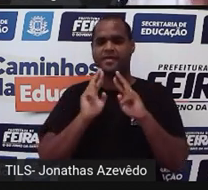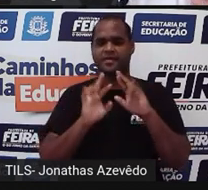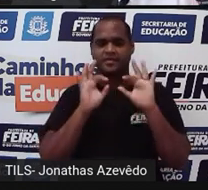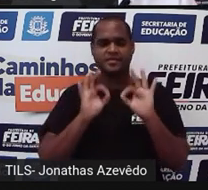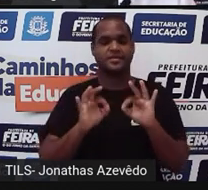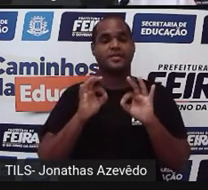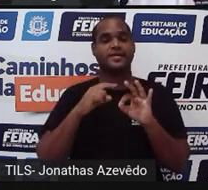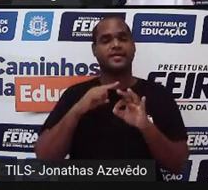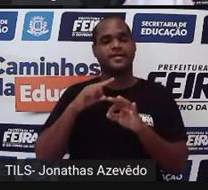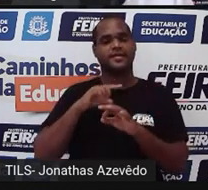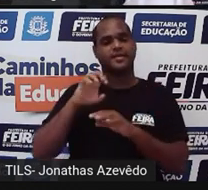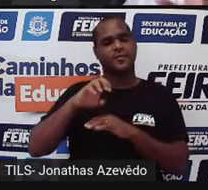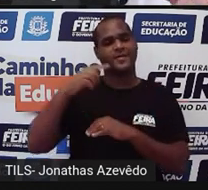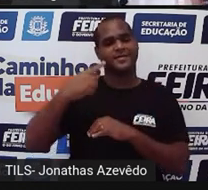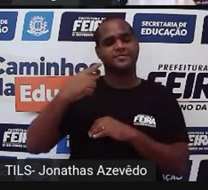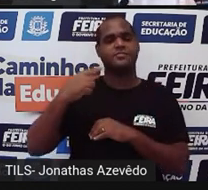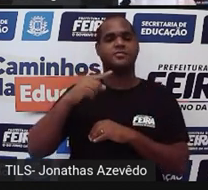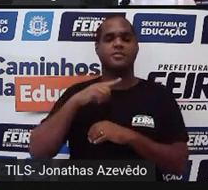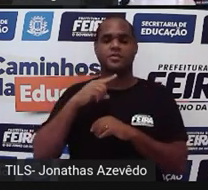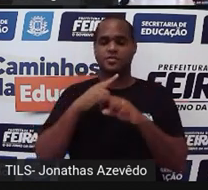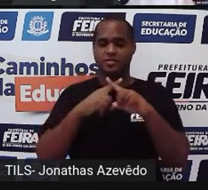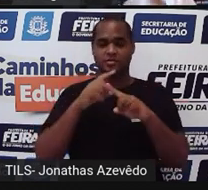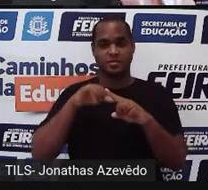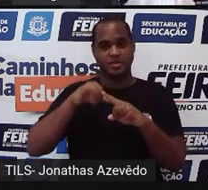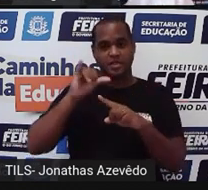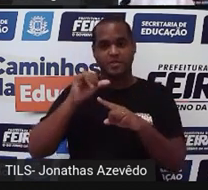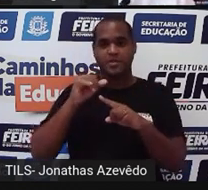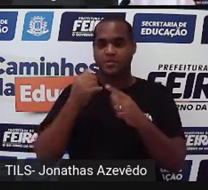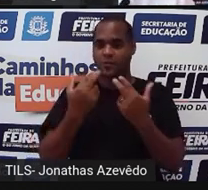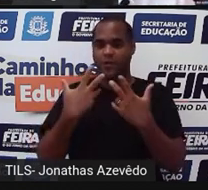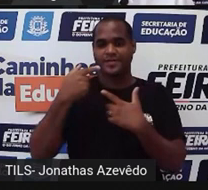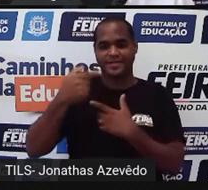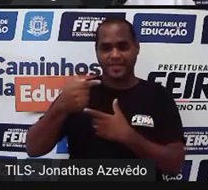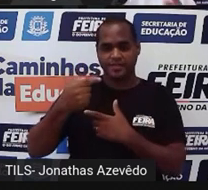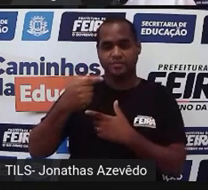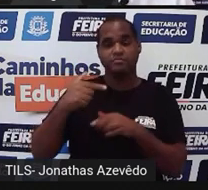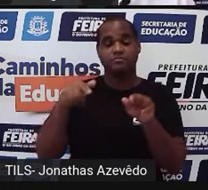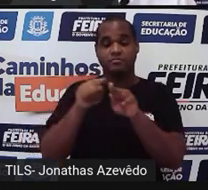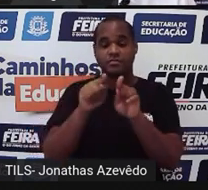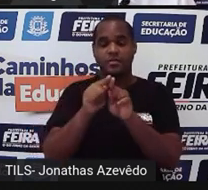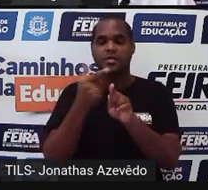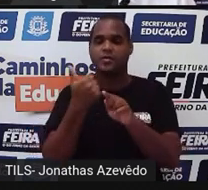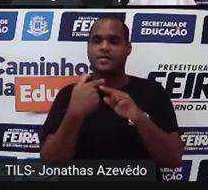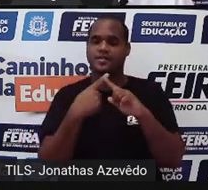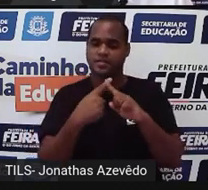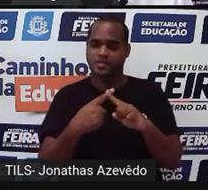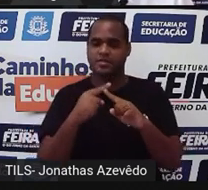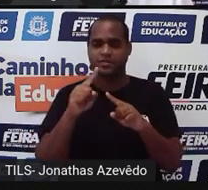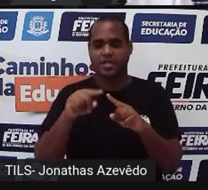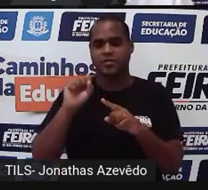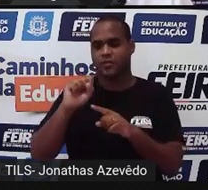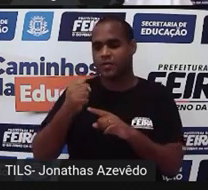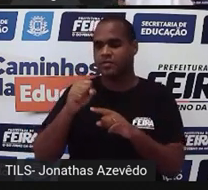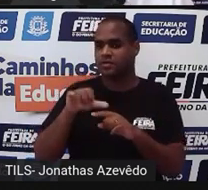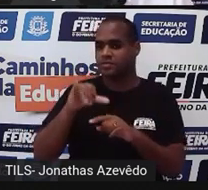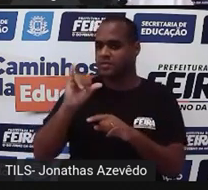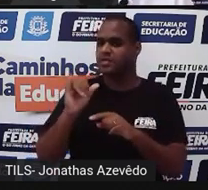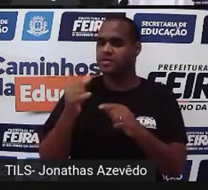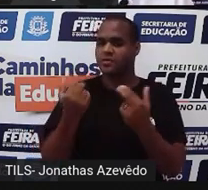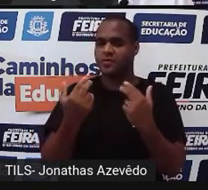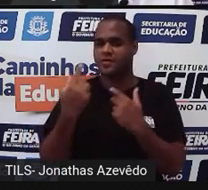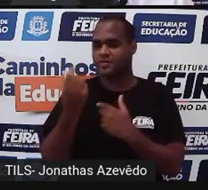solução para as equações x mais y igual a 7 e 12x mais 8y igual